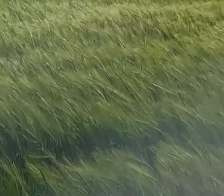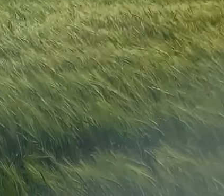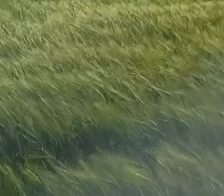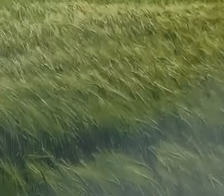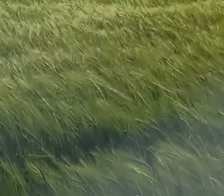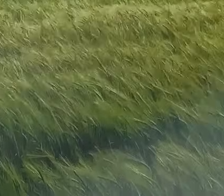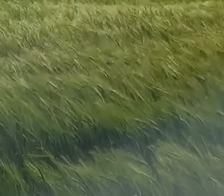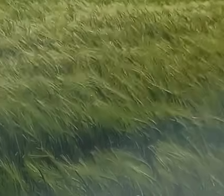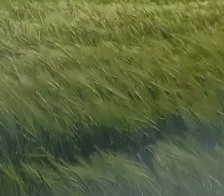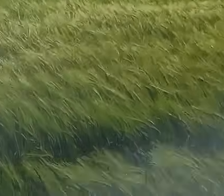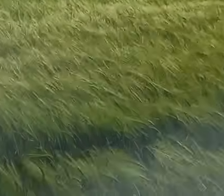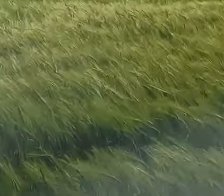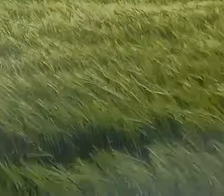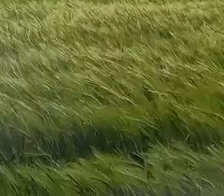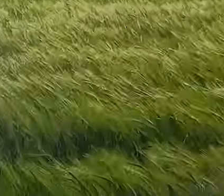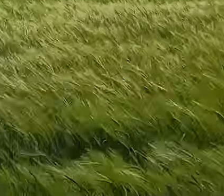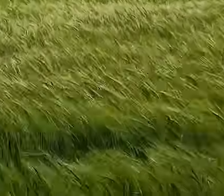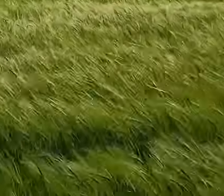k